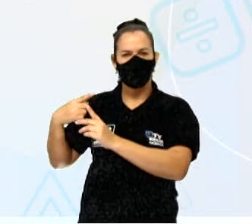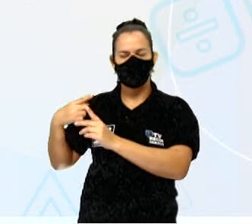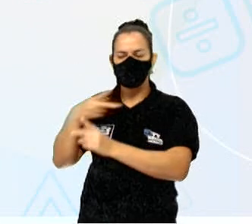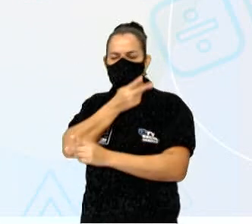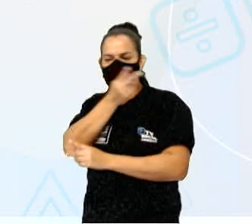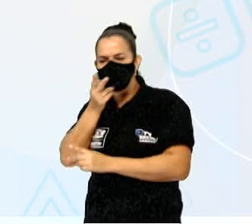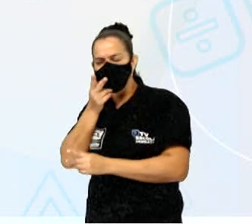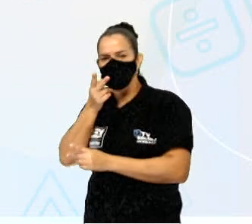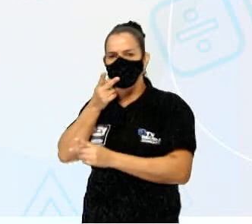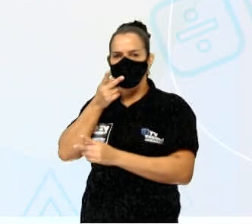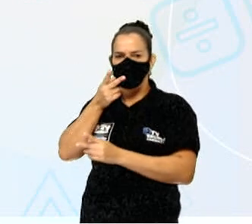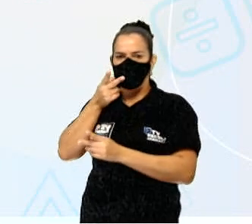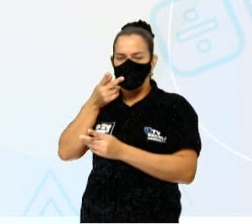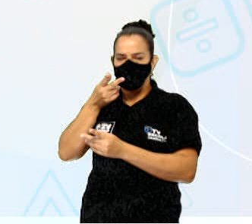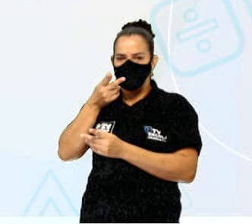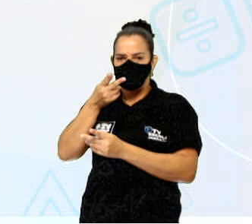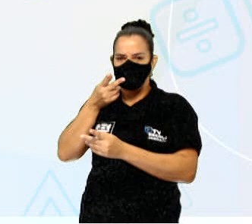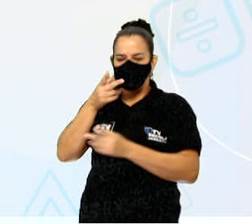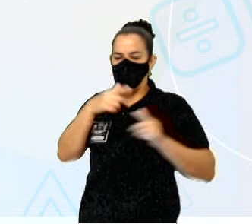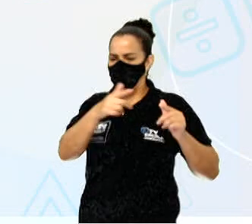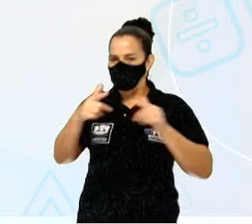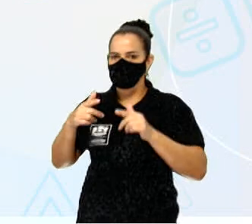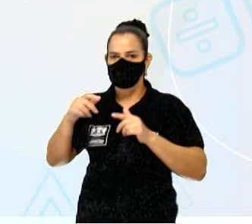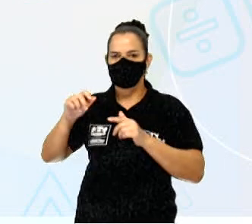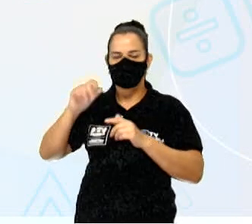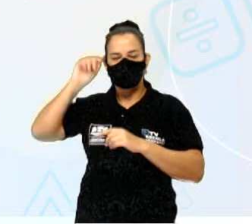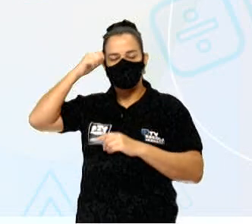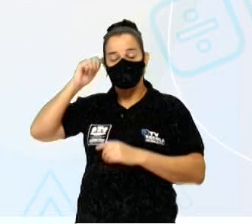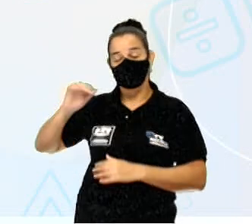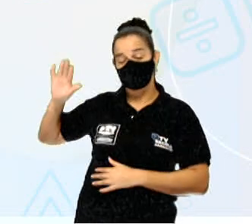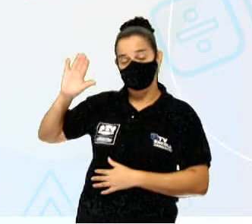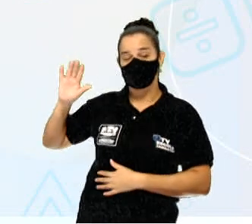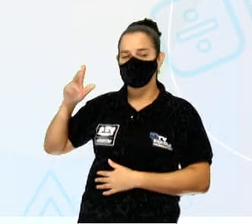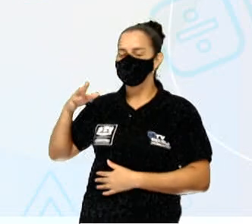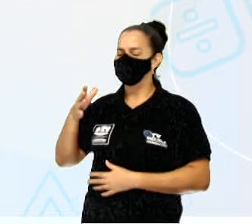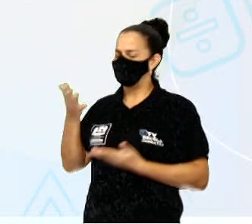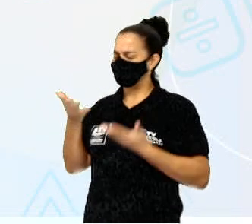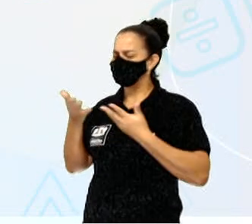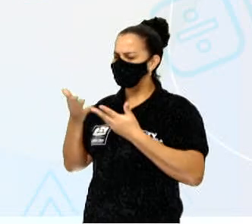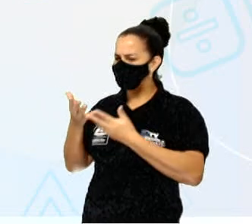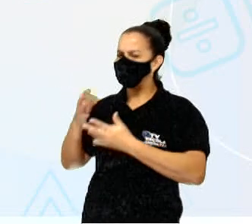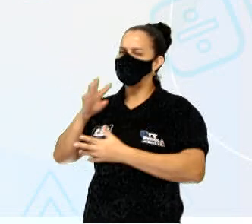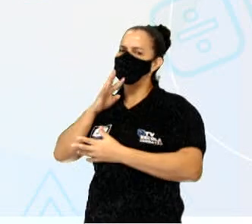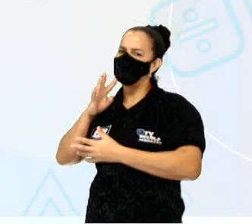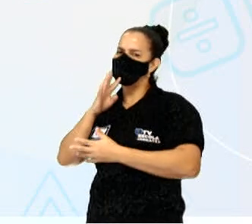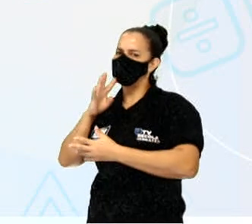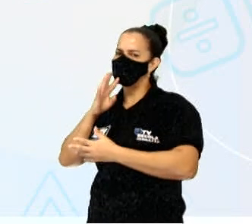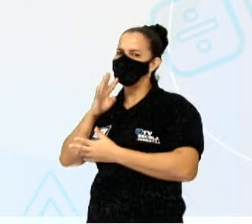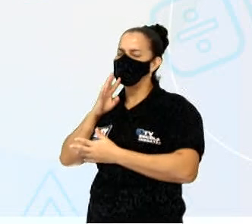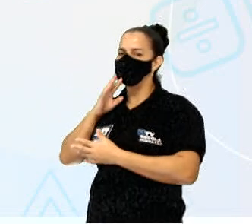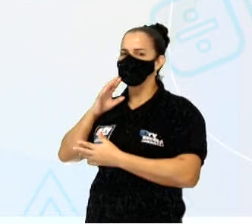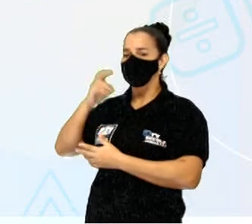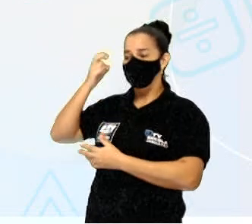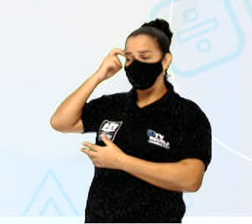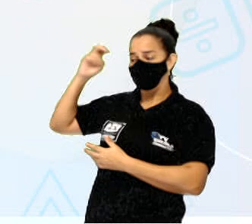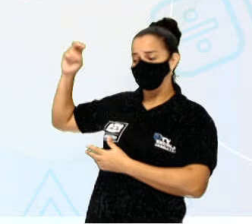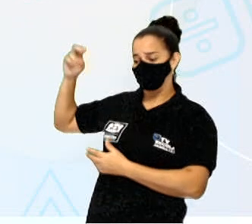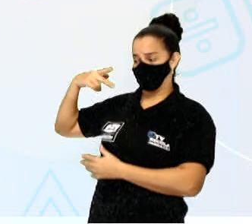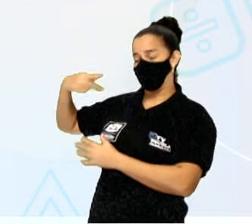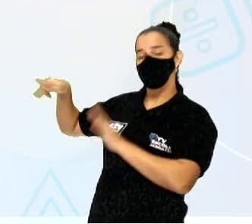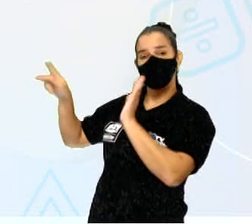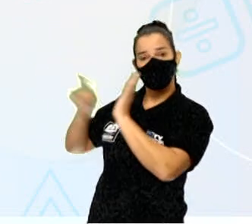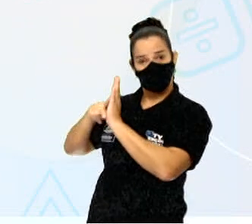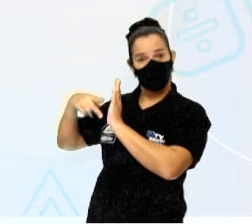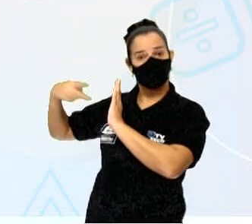povoado africano. Ele quis conhecer a sua cultura e averiguar quais eram os